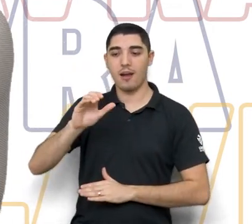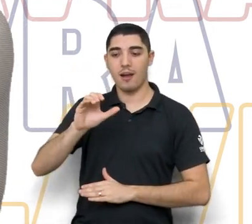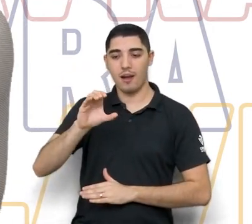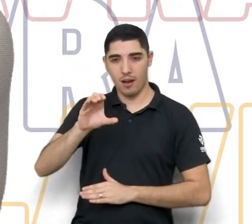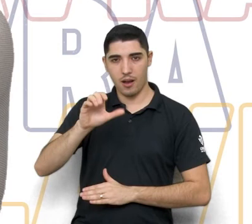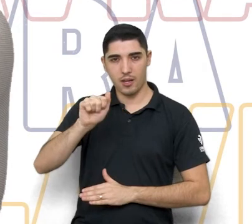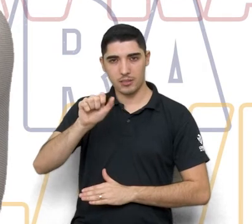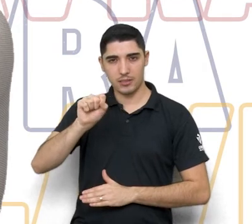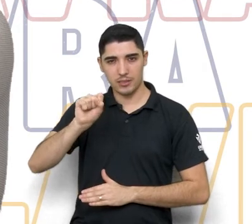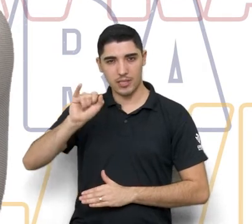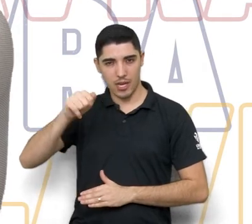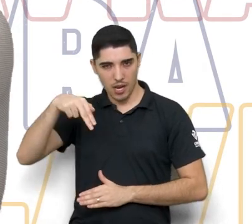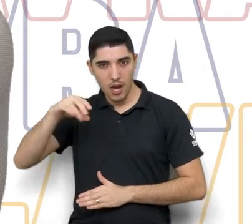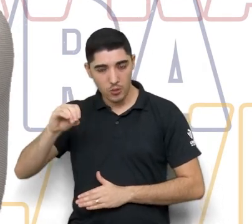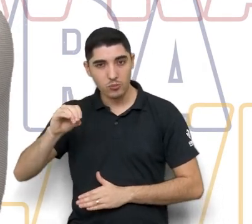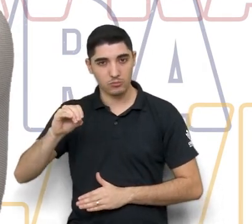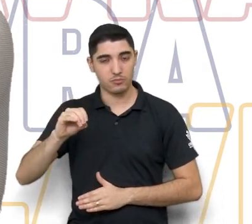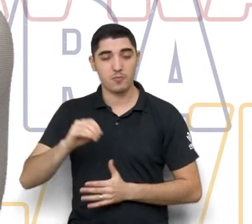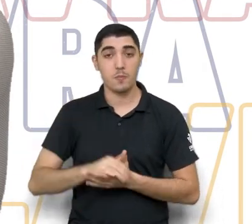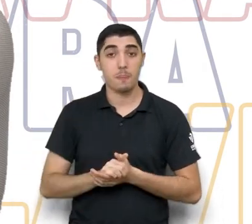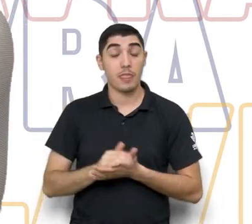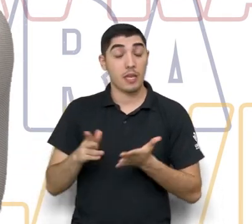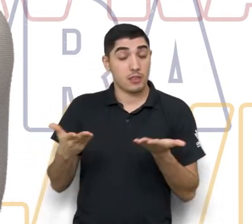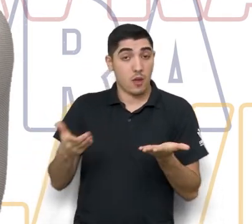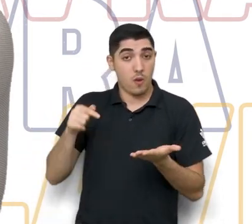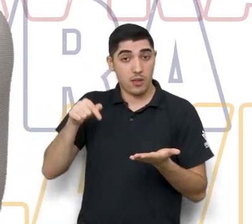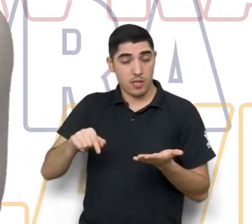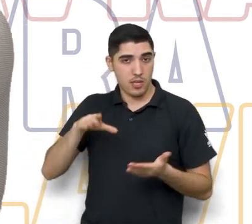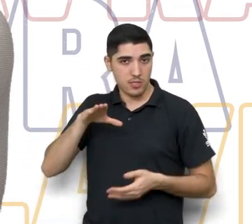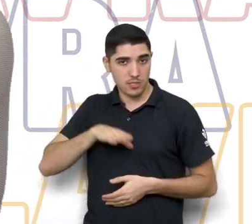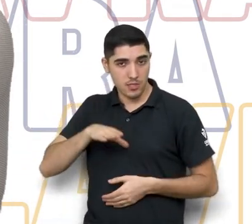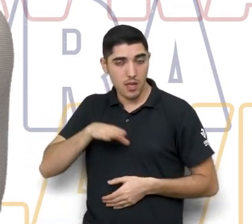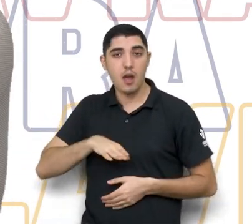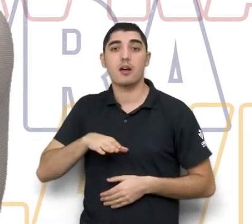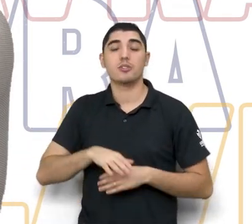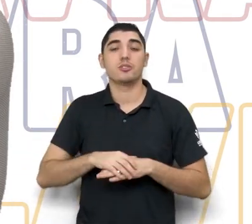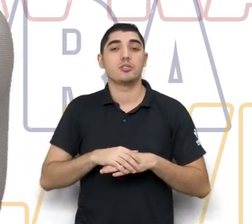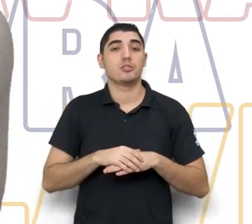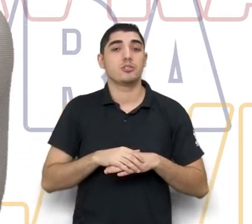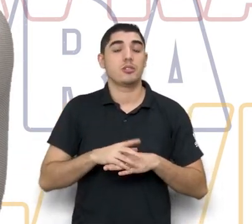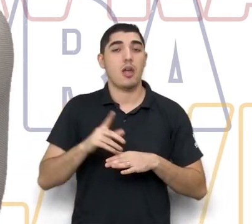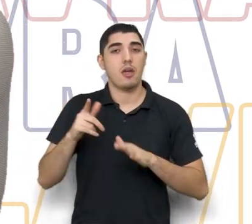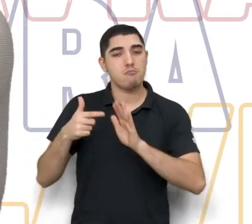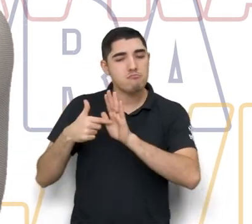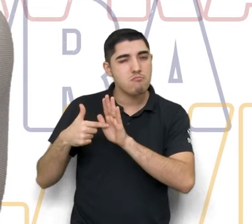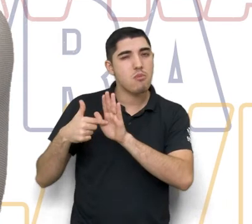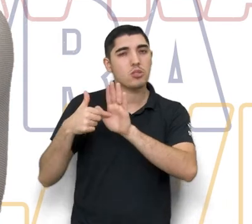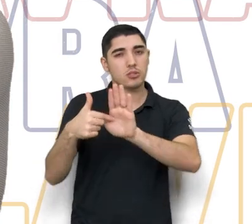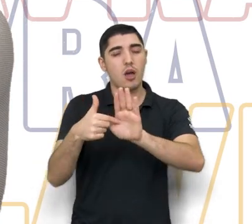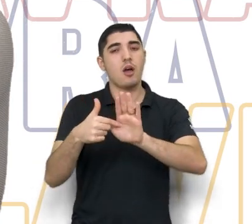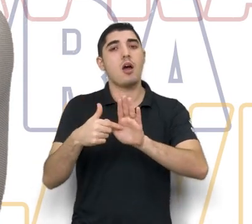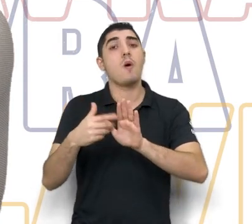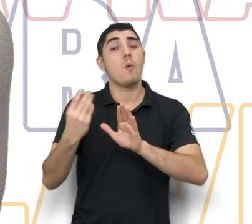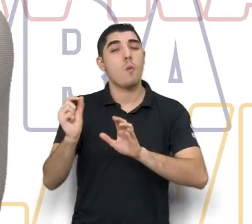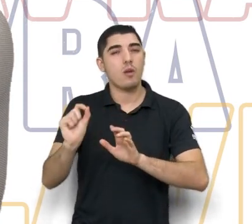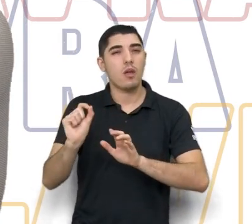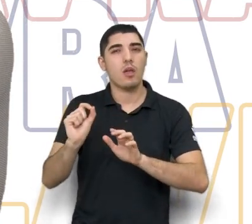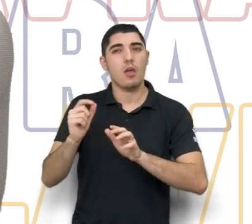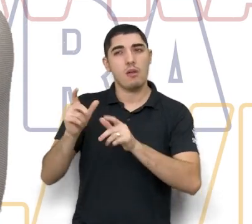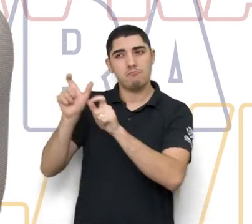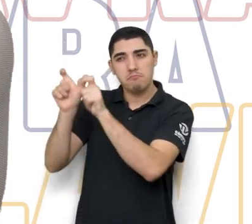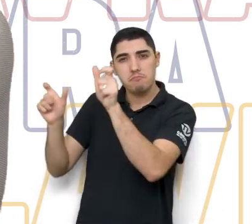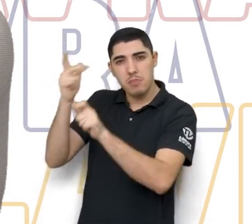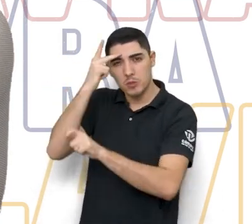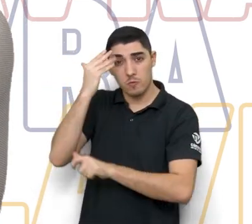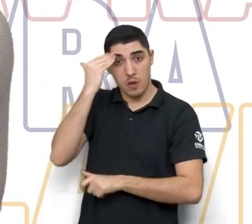presente que eu quis oferecer à cidade, enaltecendo, destacando, né, essas grandes personalidades